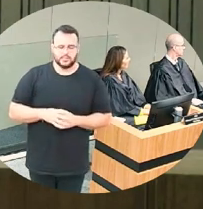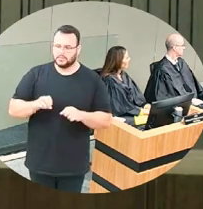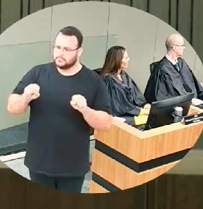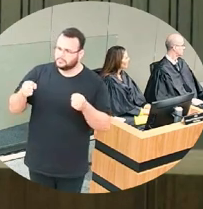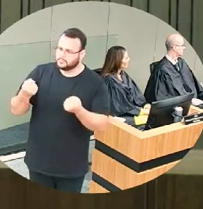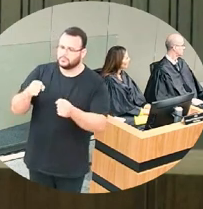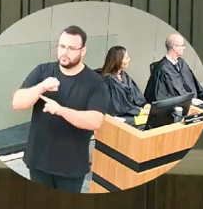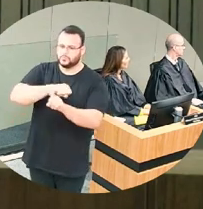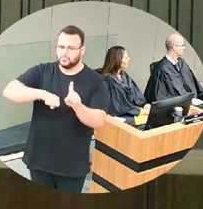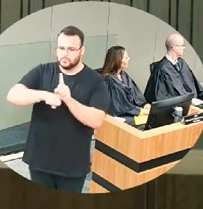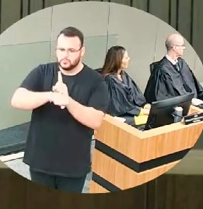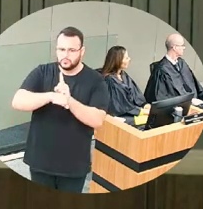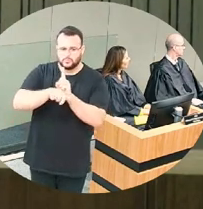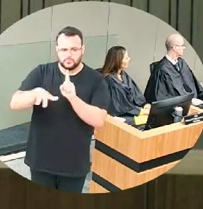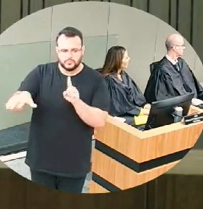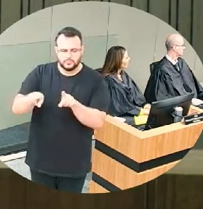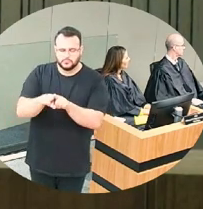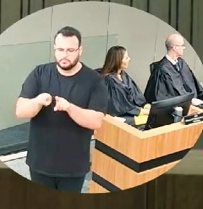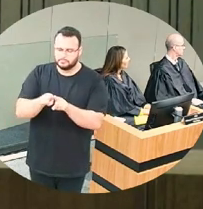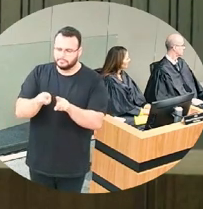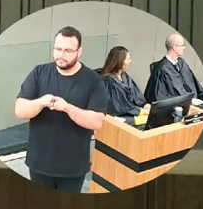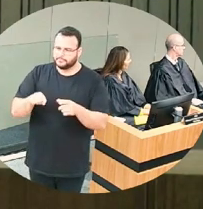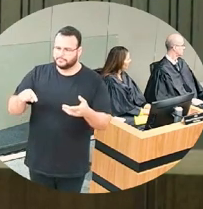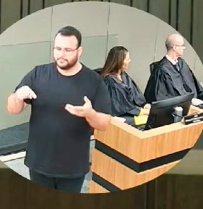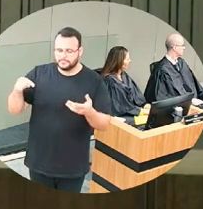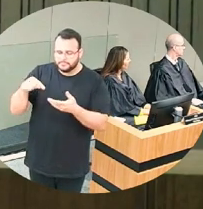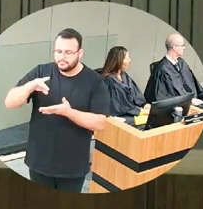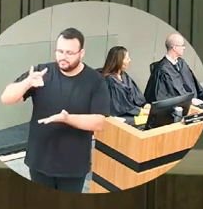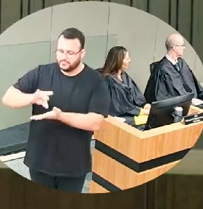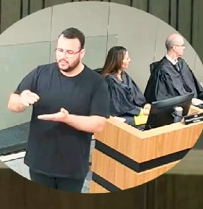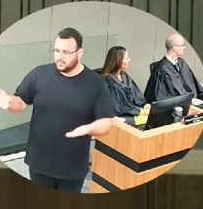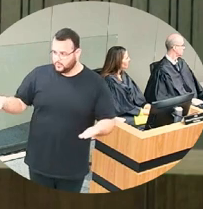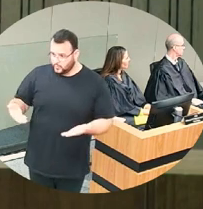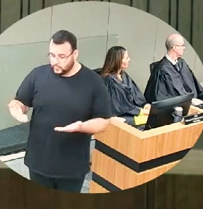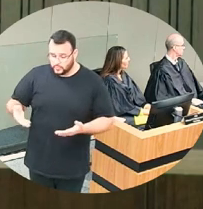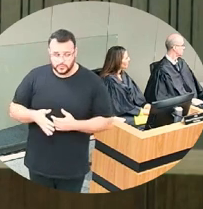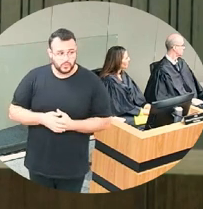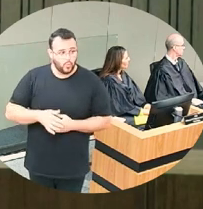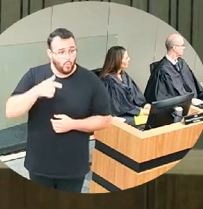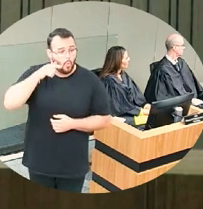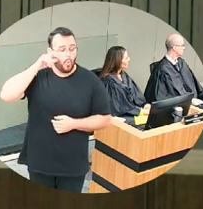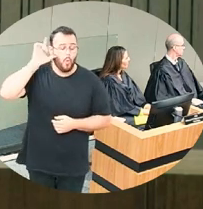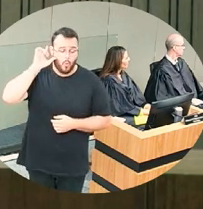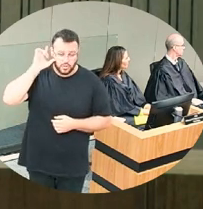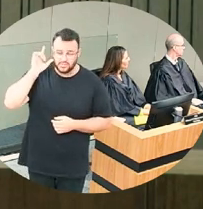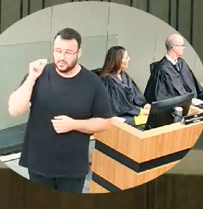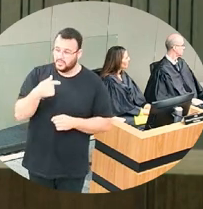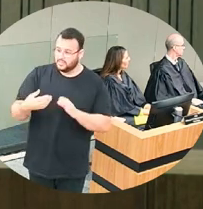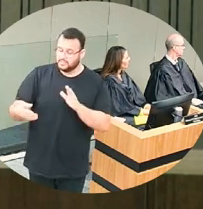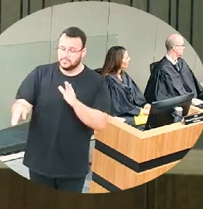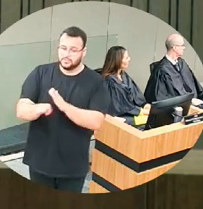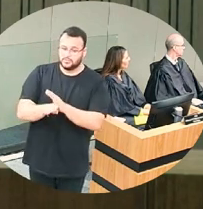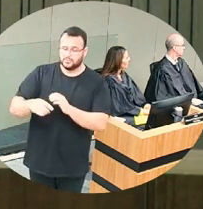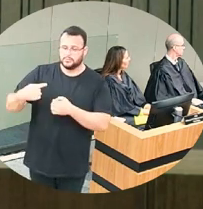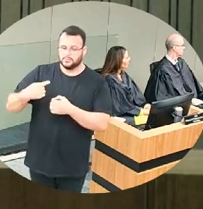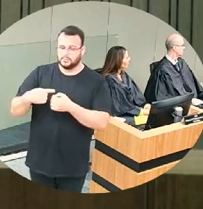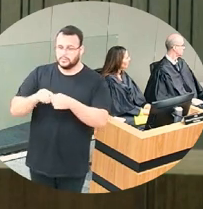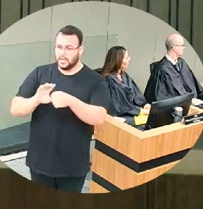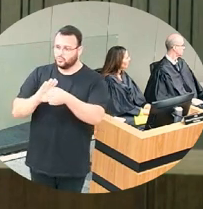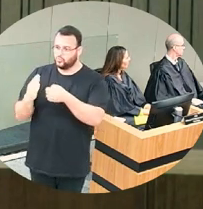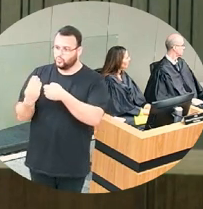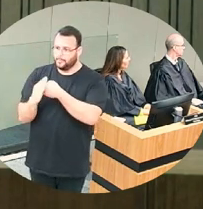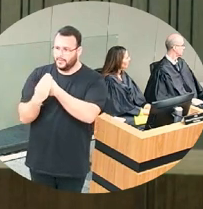sociais do direito do trabalho e sua realidade contemporânea foi ainda ontem que chegando na cidade de